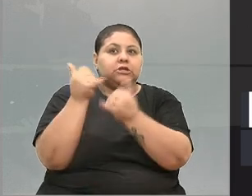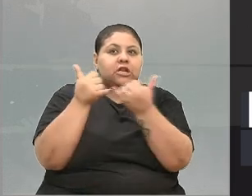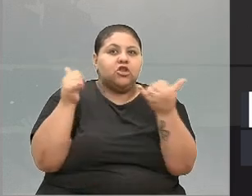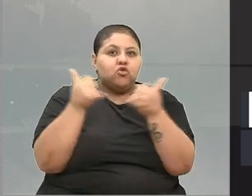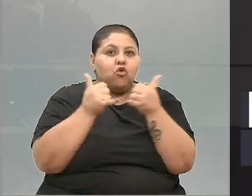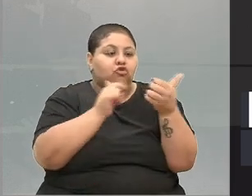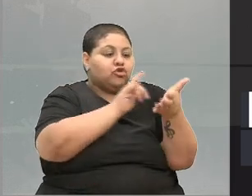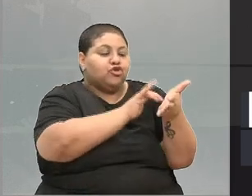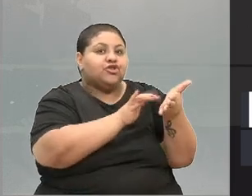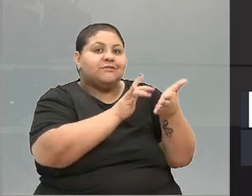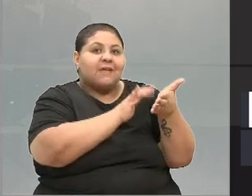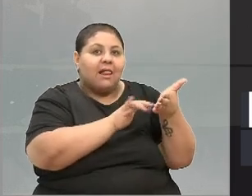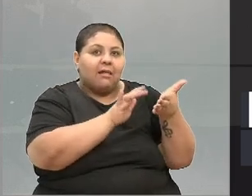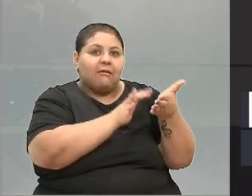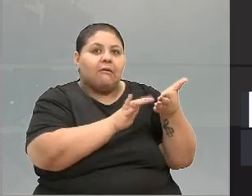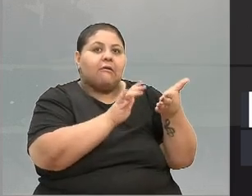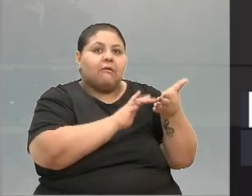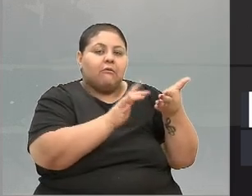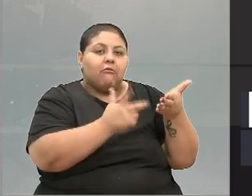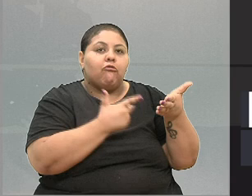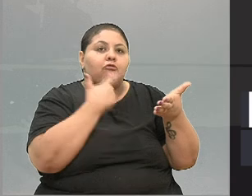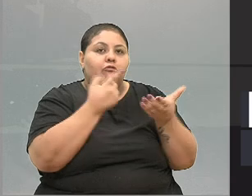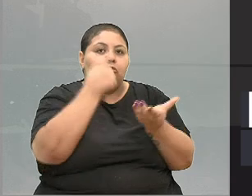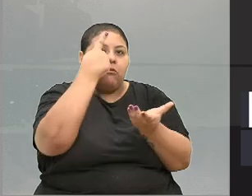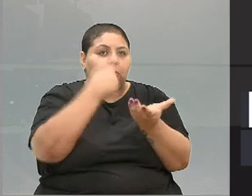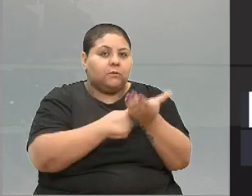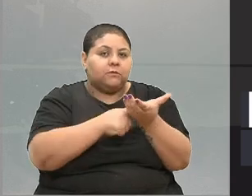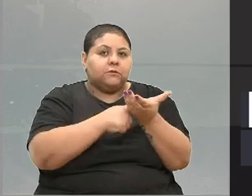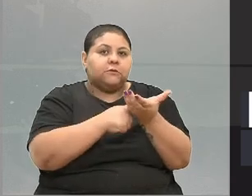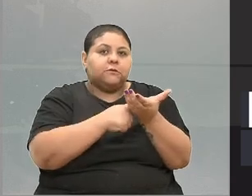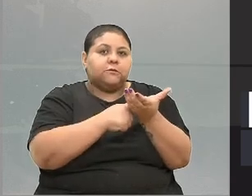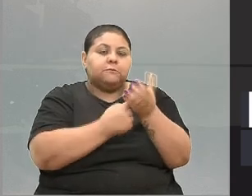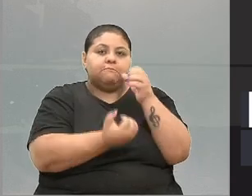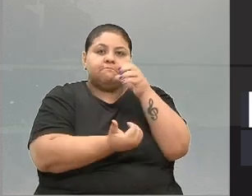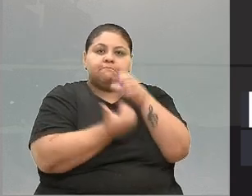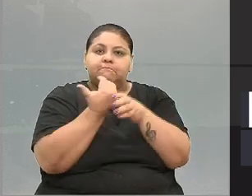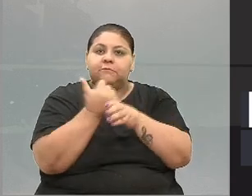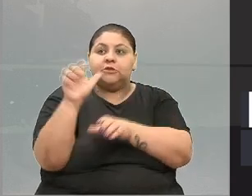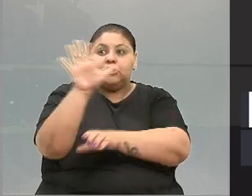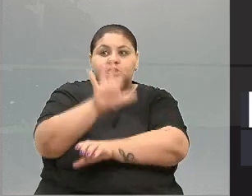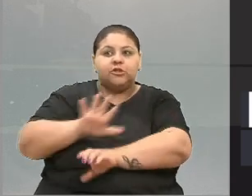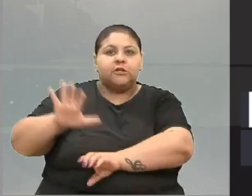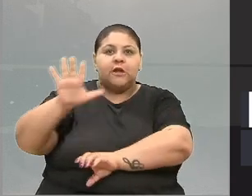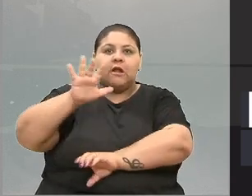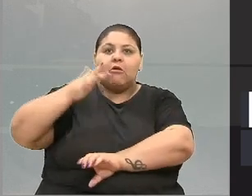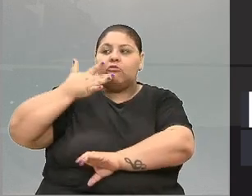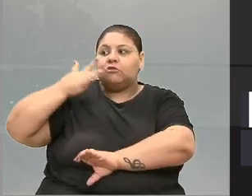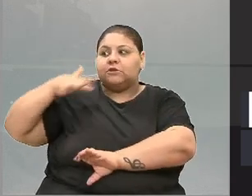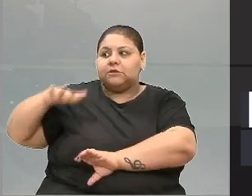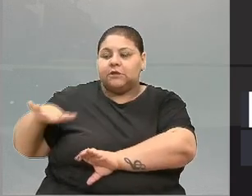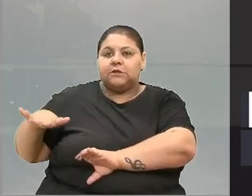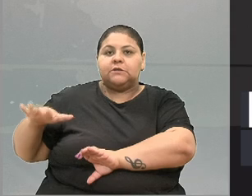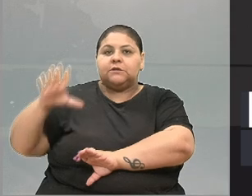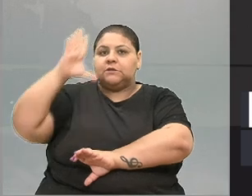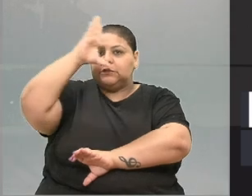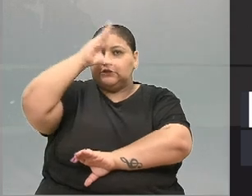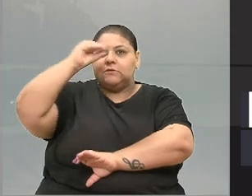telas, reafirmando esse compromisso com a formação integral de nossas crianças e adolescentes.